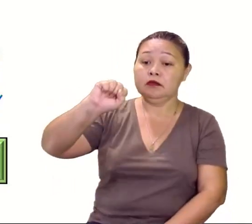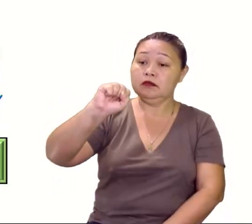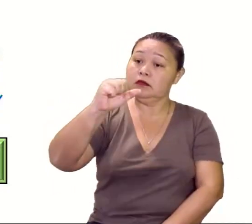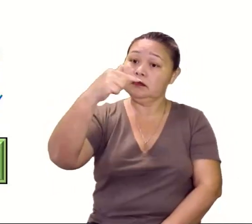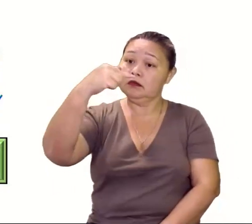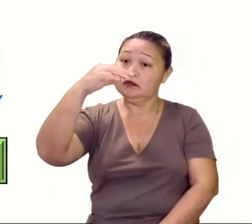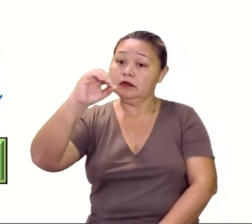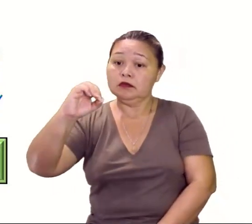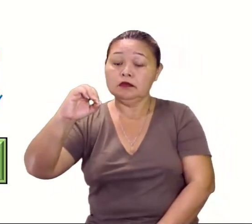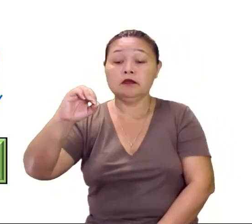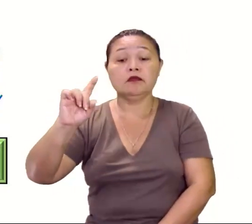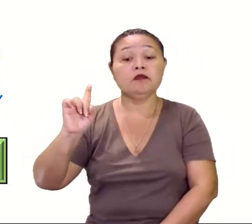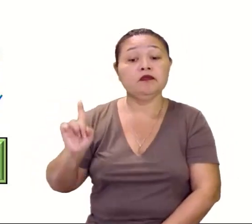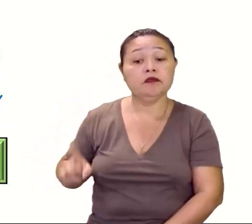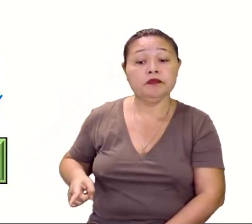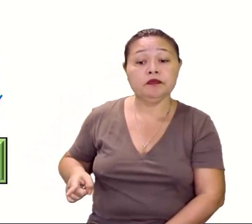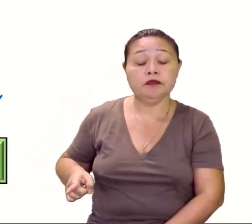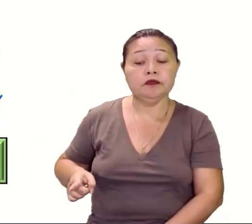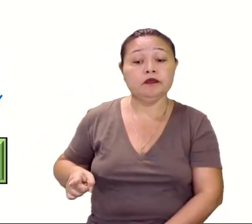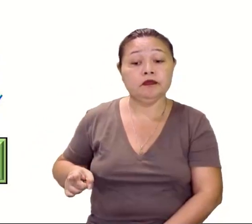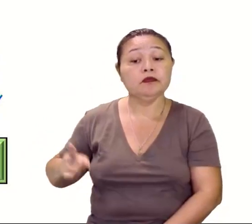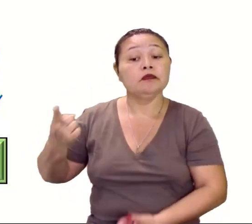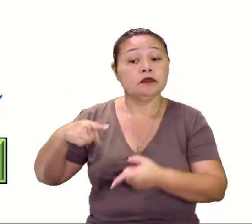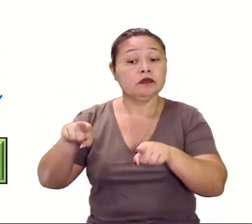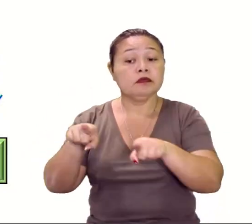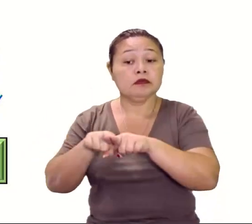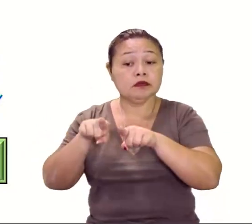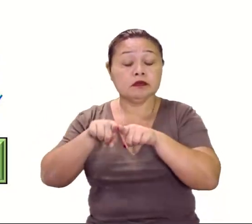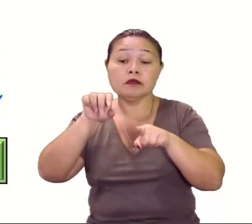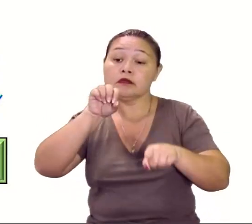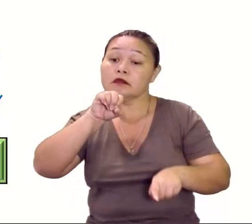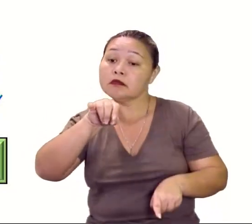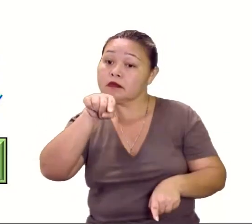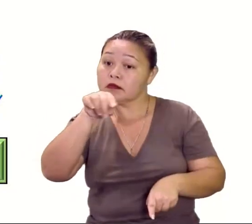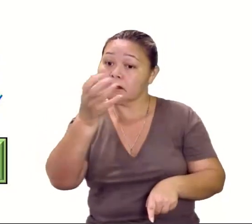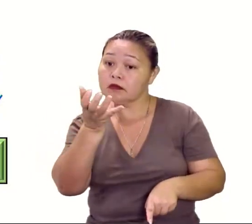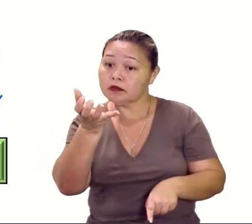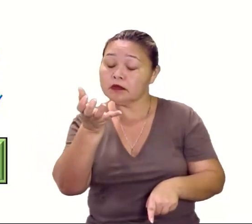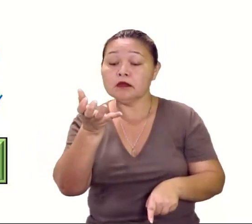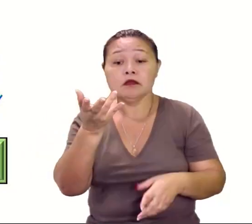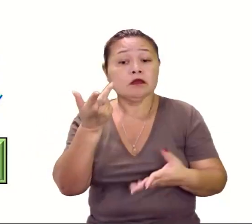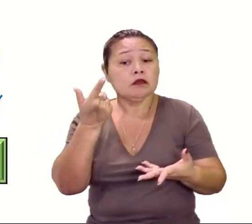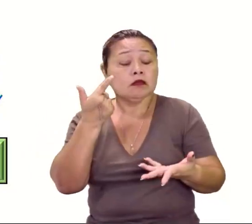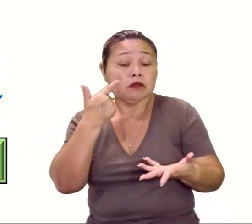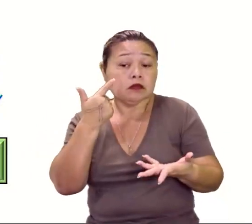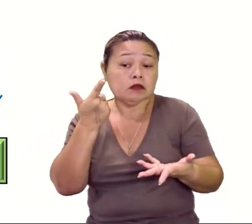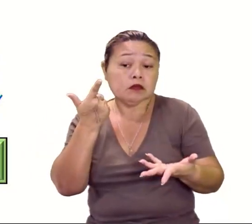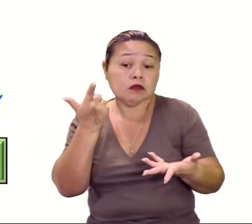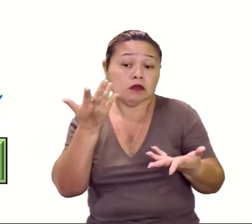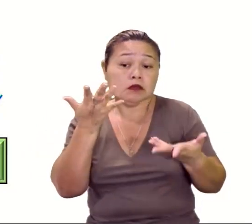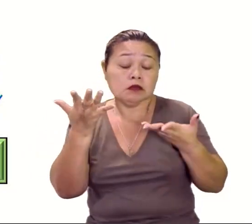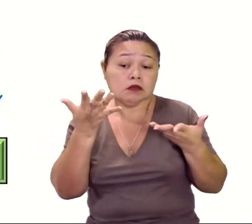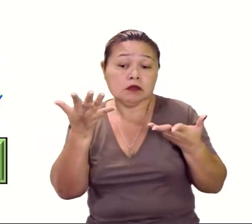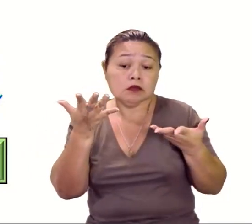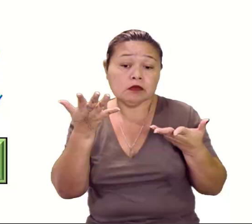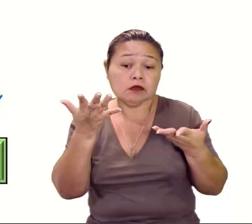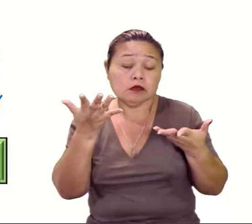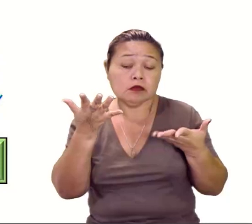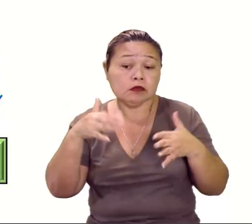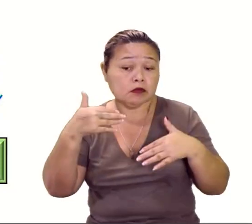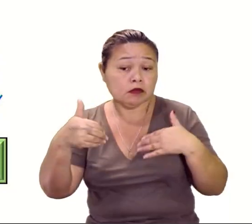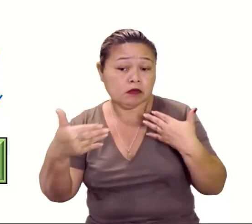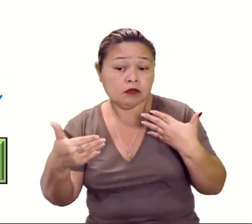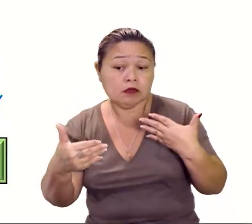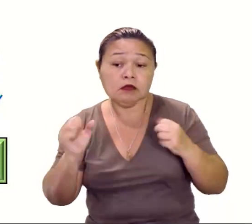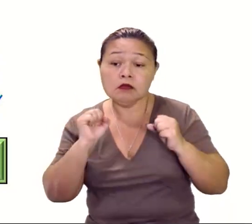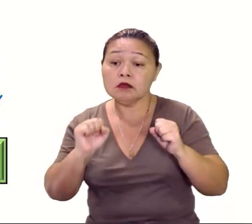870. E aí aqui também, se você quiser, né, usar um pouquinho mais ali e já dar um passo além,